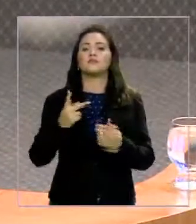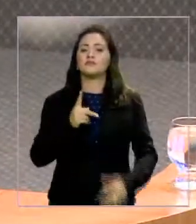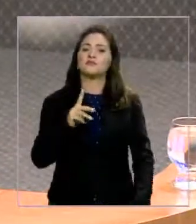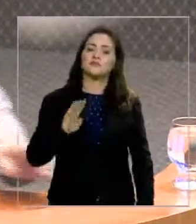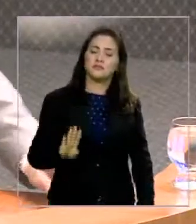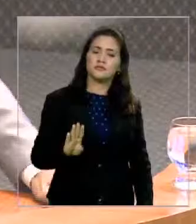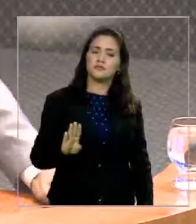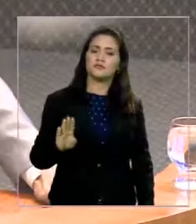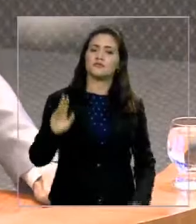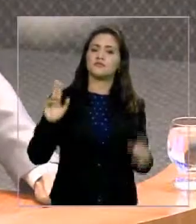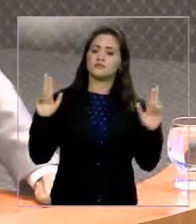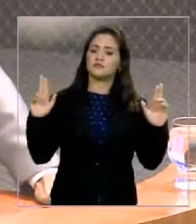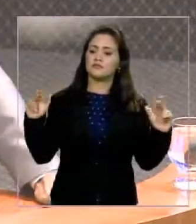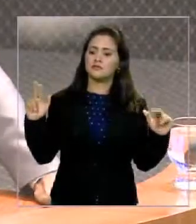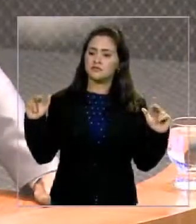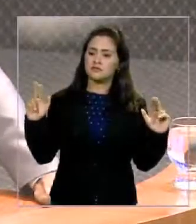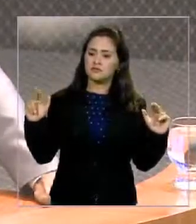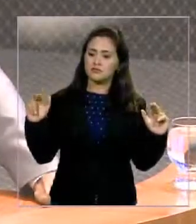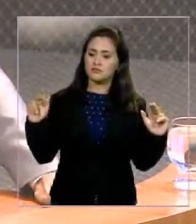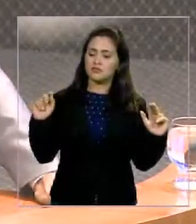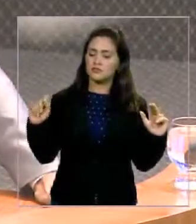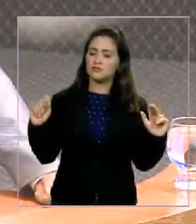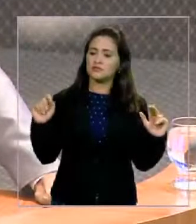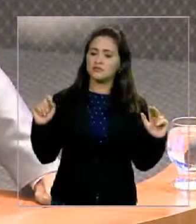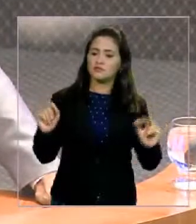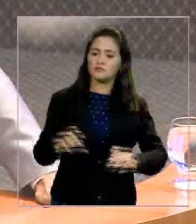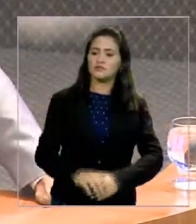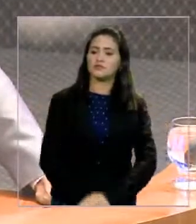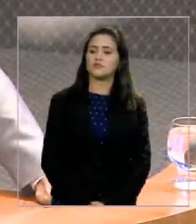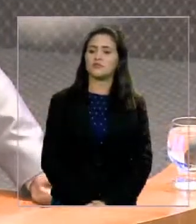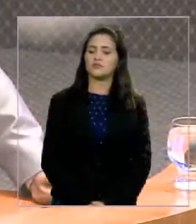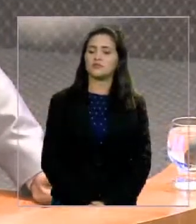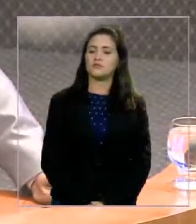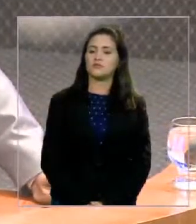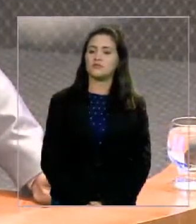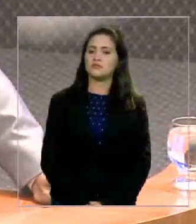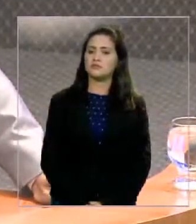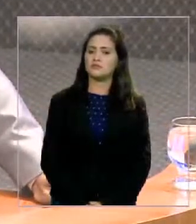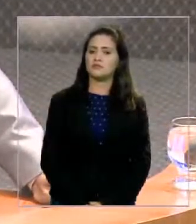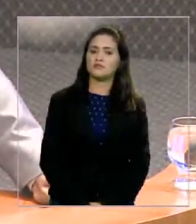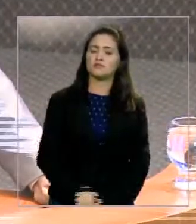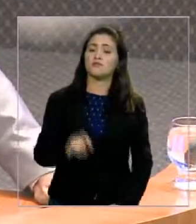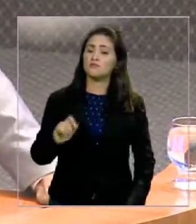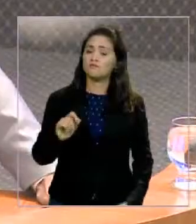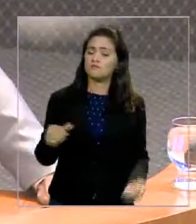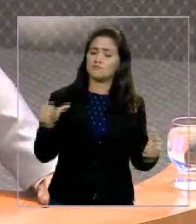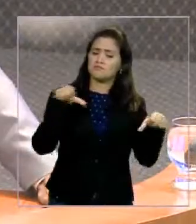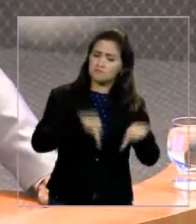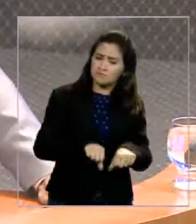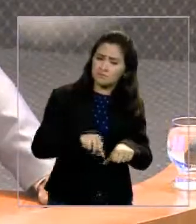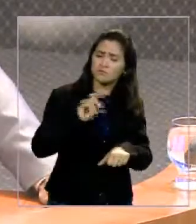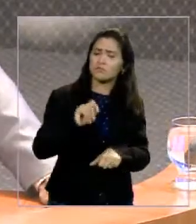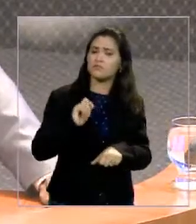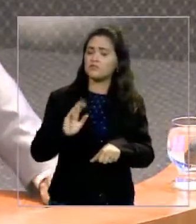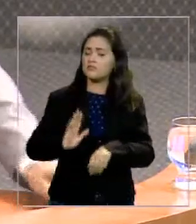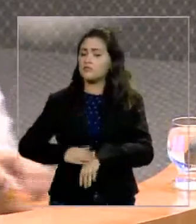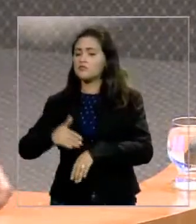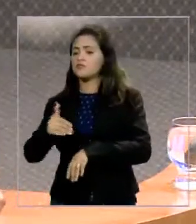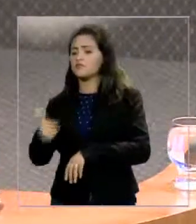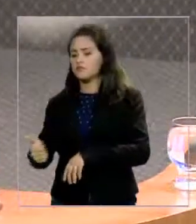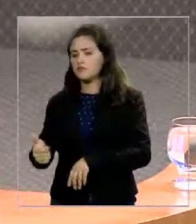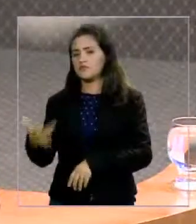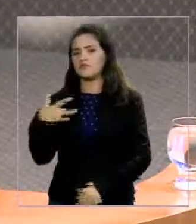sobre os retrocessos e os avanços na saúde no Estado do Maranhão. Então,